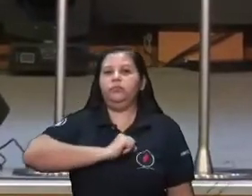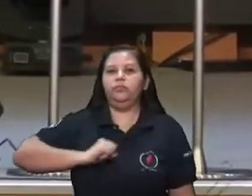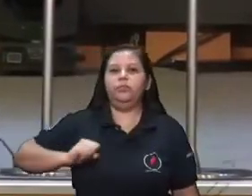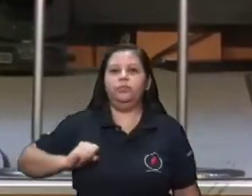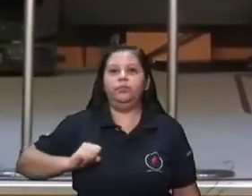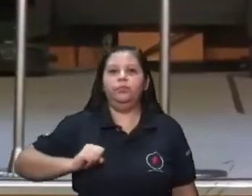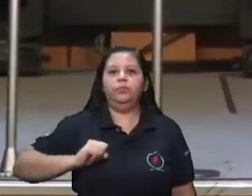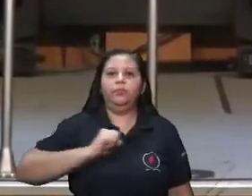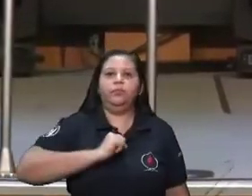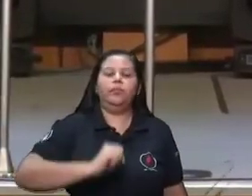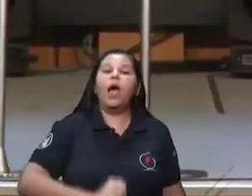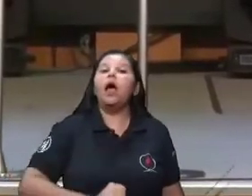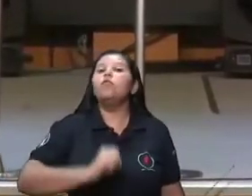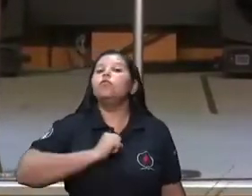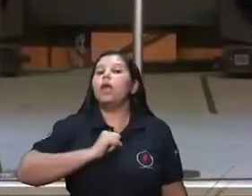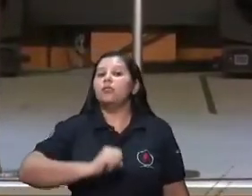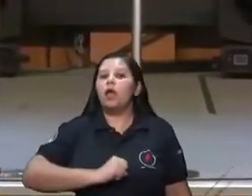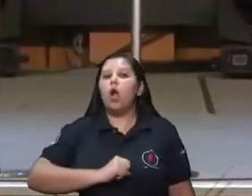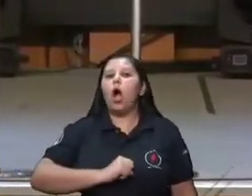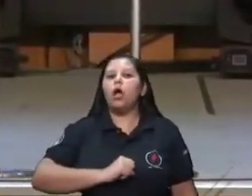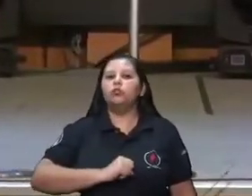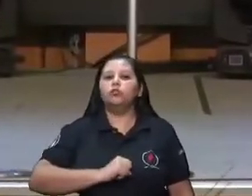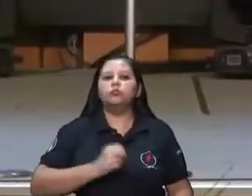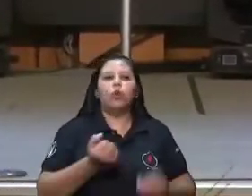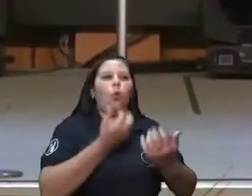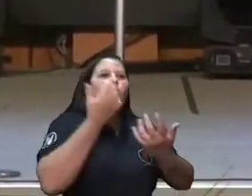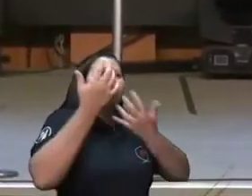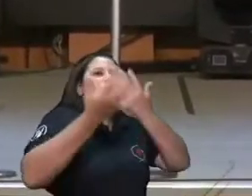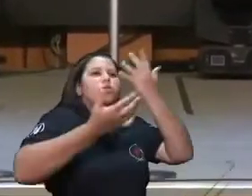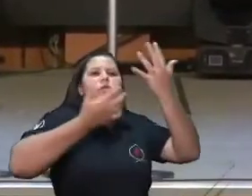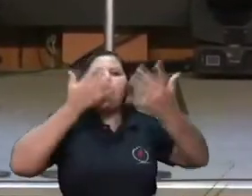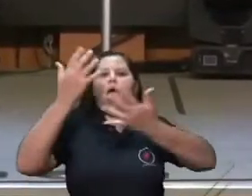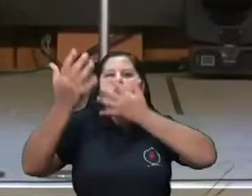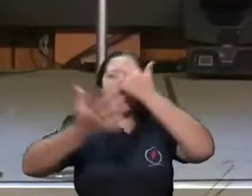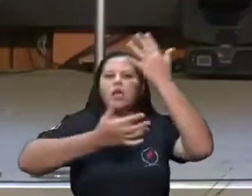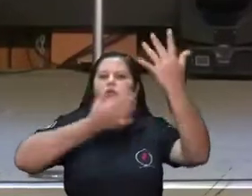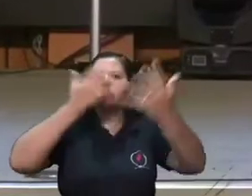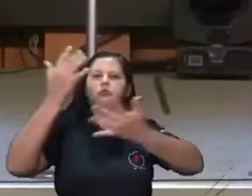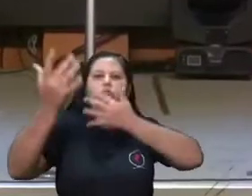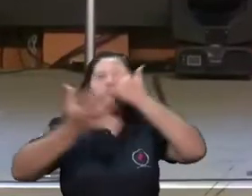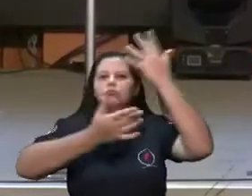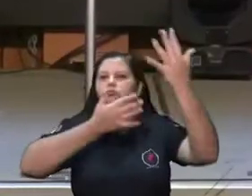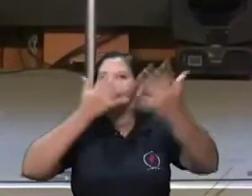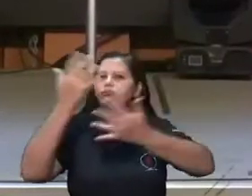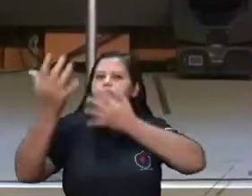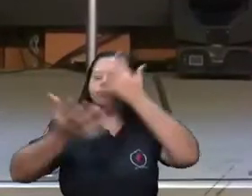Alguém está sentindo sua falta em alguns lugares e pensa até que você morreu.